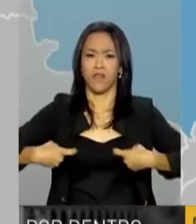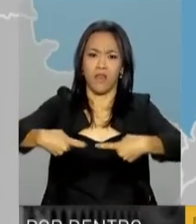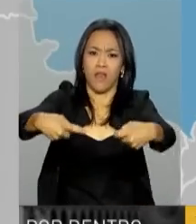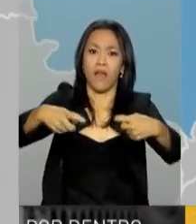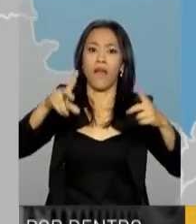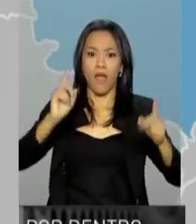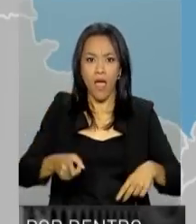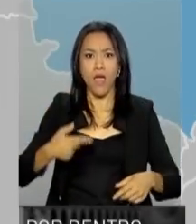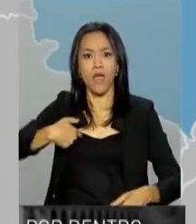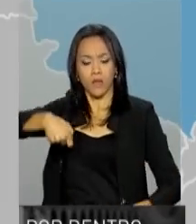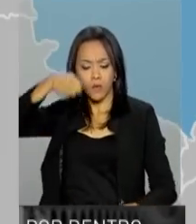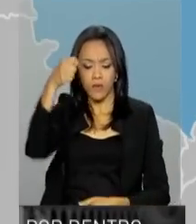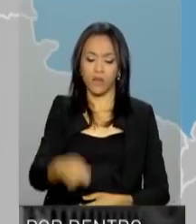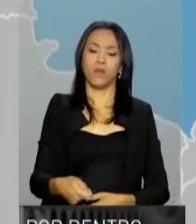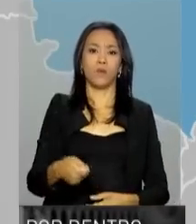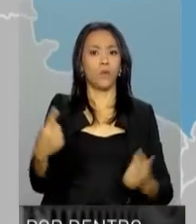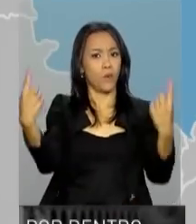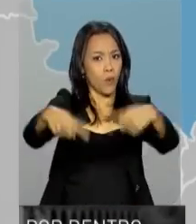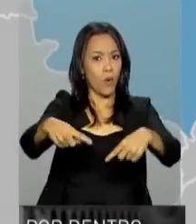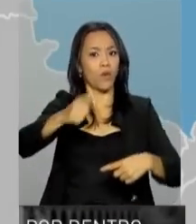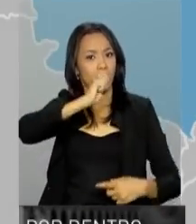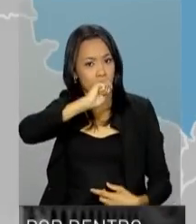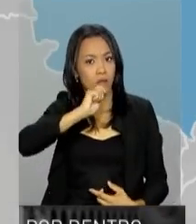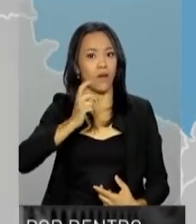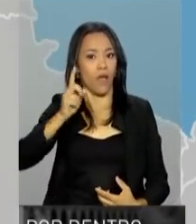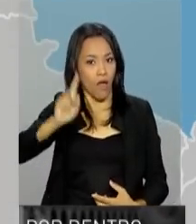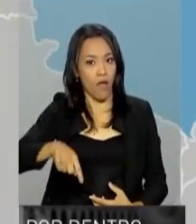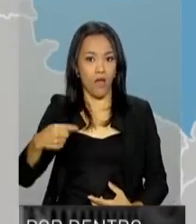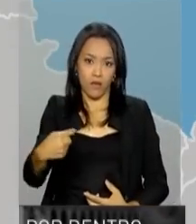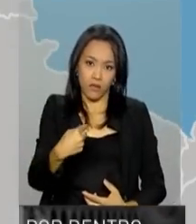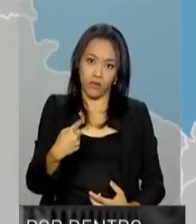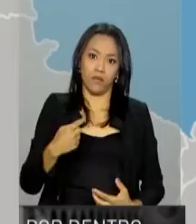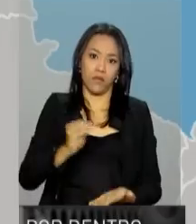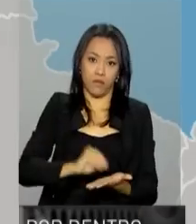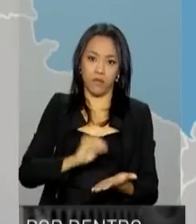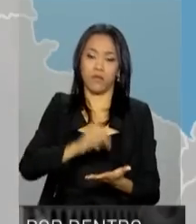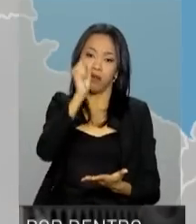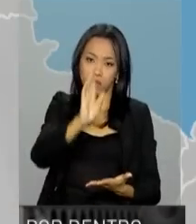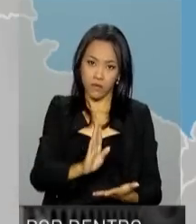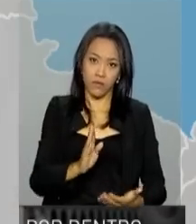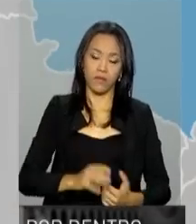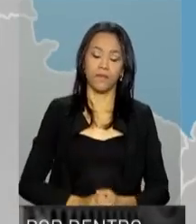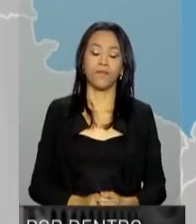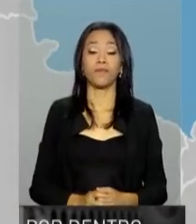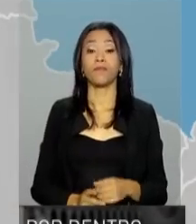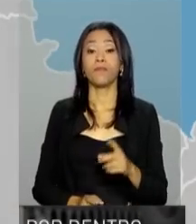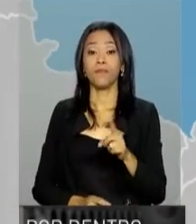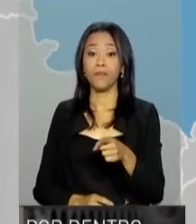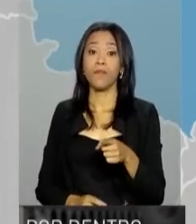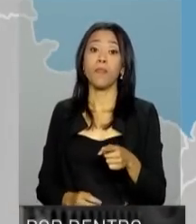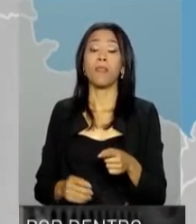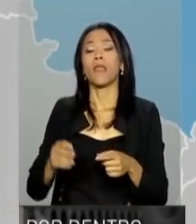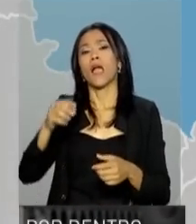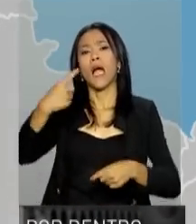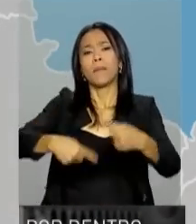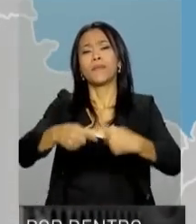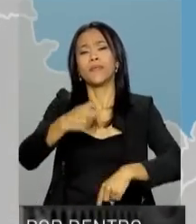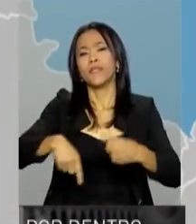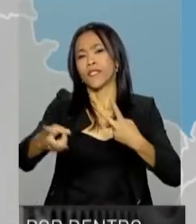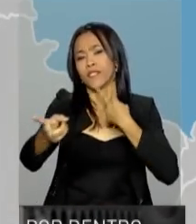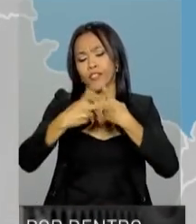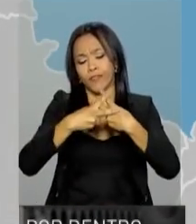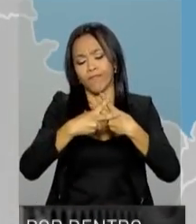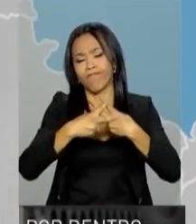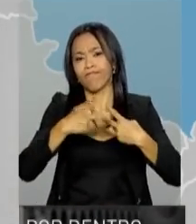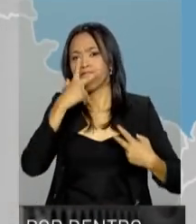com rigor contra as drogas eu acho que é que essa é a questão que está faltando no brasil a política de encarceramento ministro parece que ela não